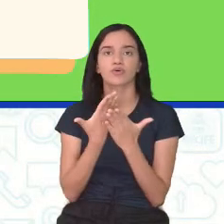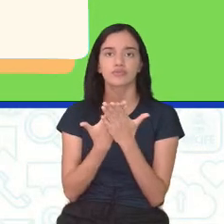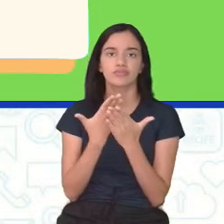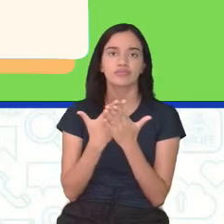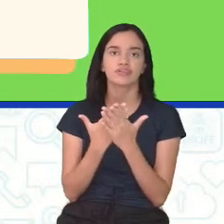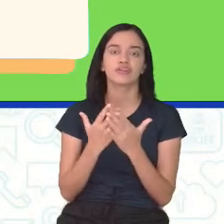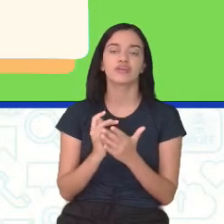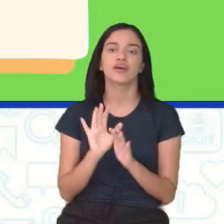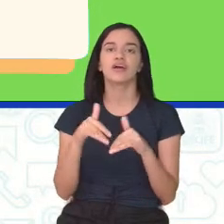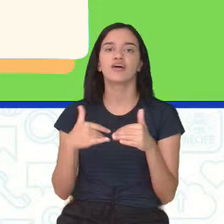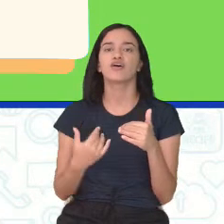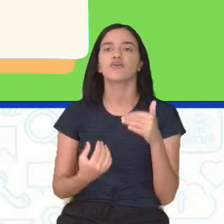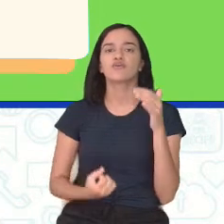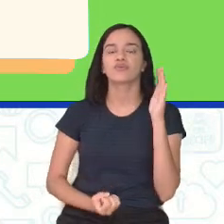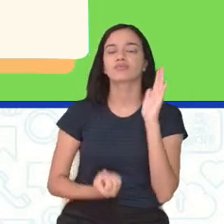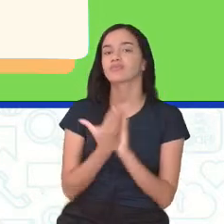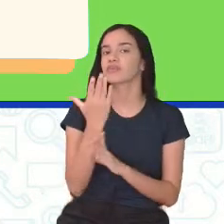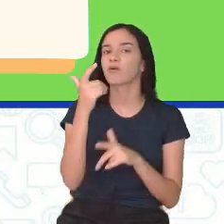foi fundada